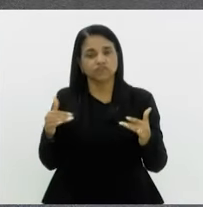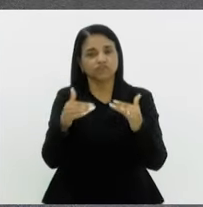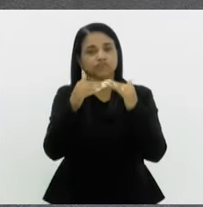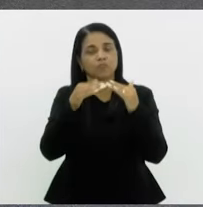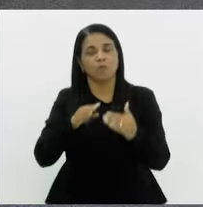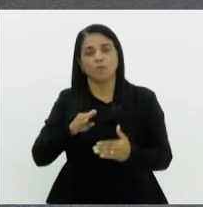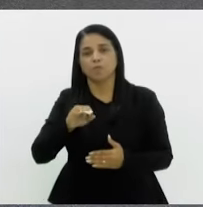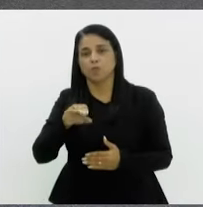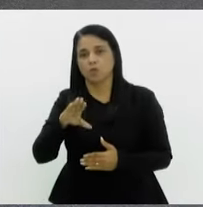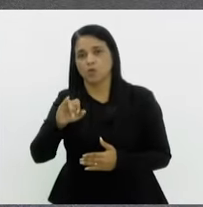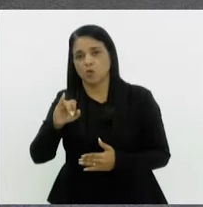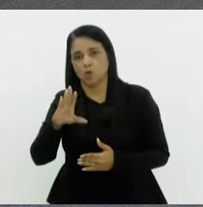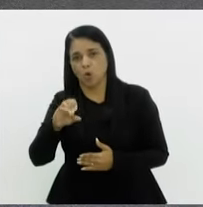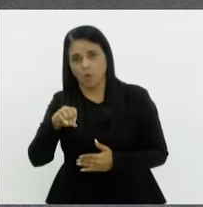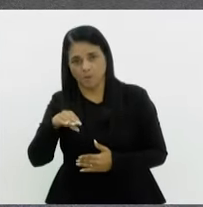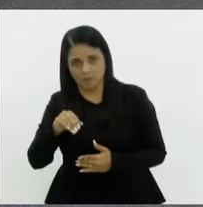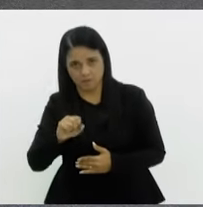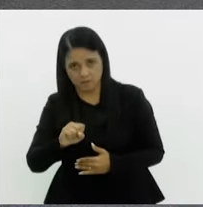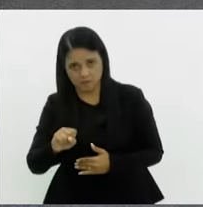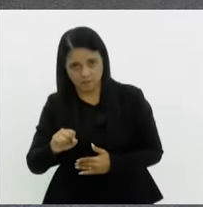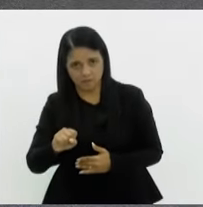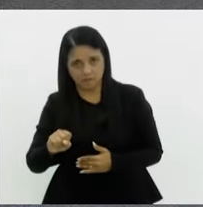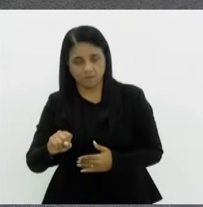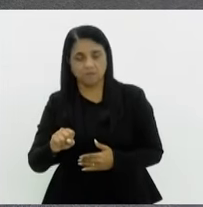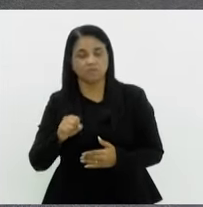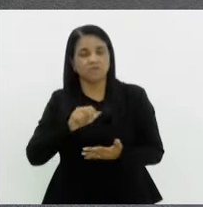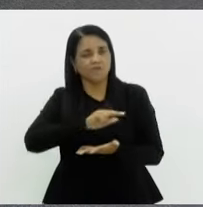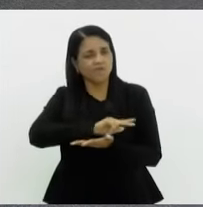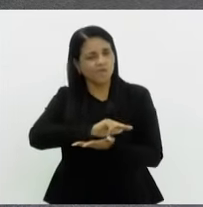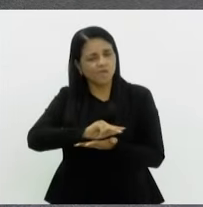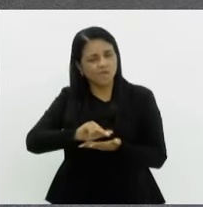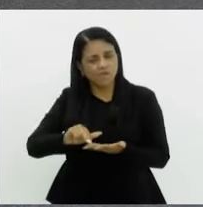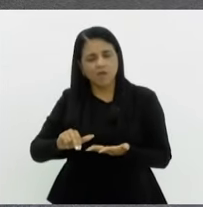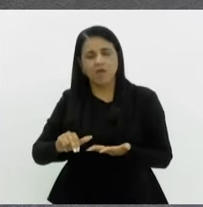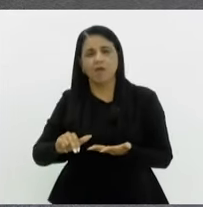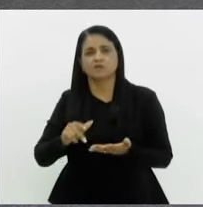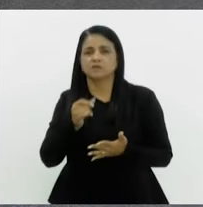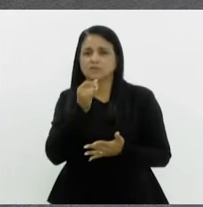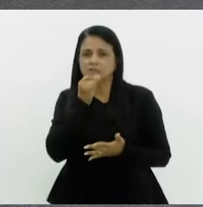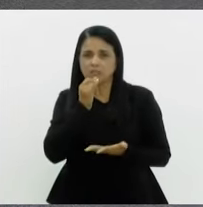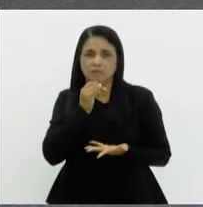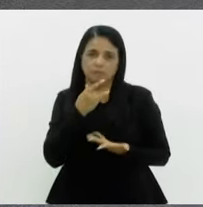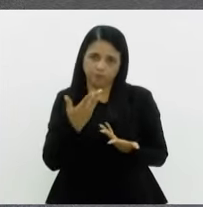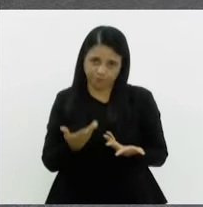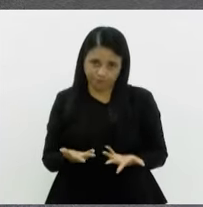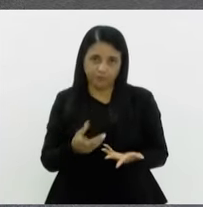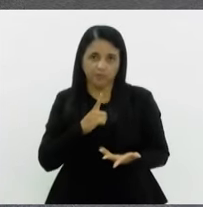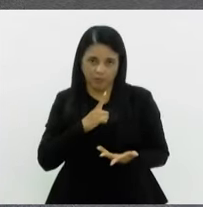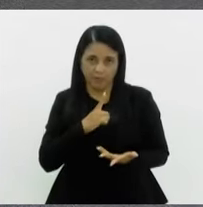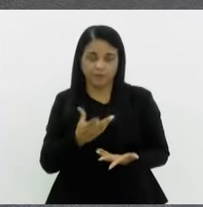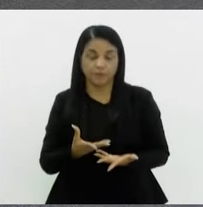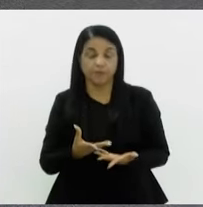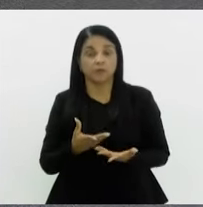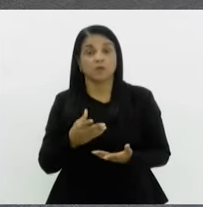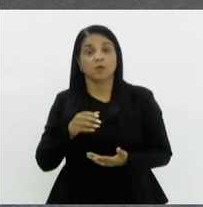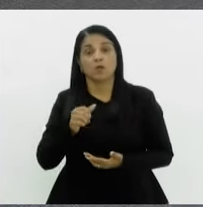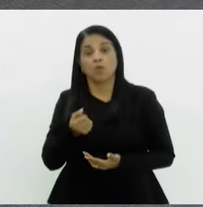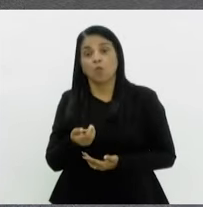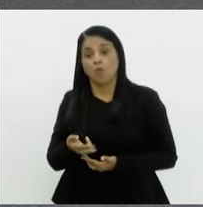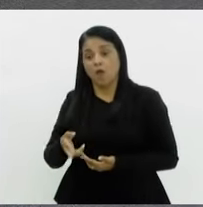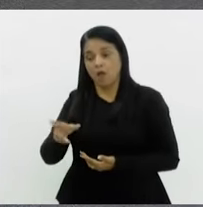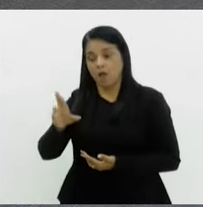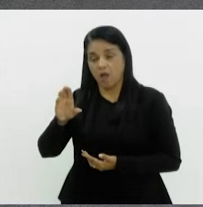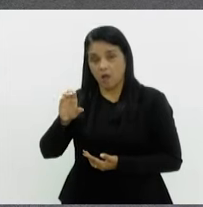enfim. Teríamos uma série de exemplos para dar. E do agronegócio,